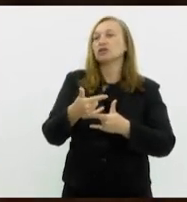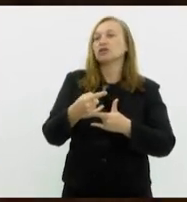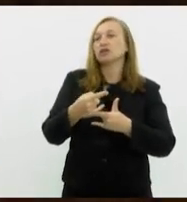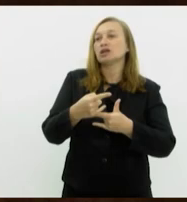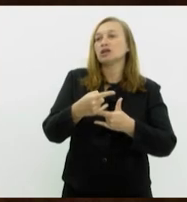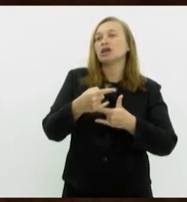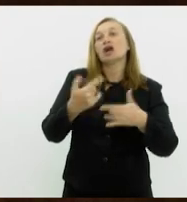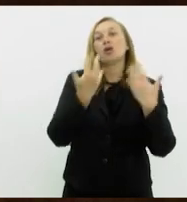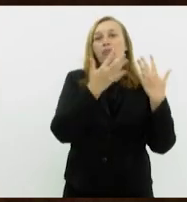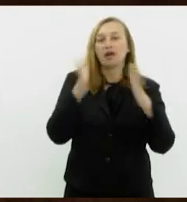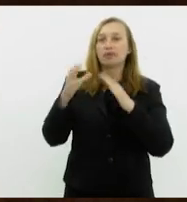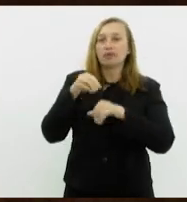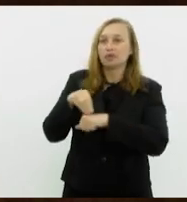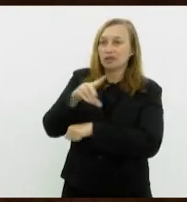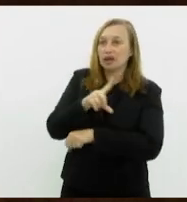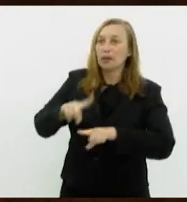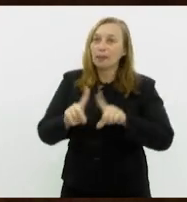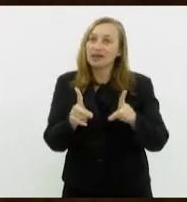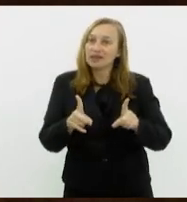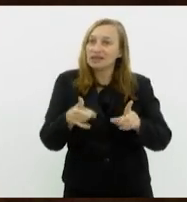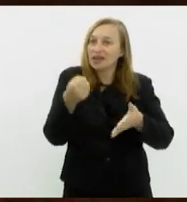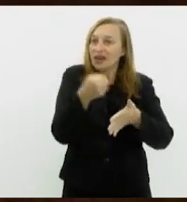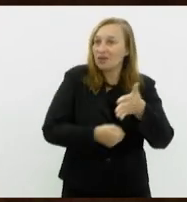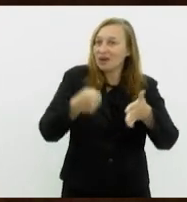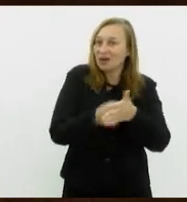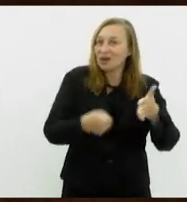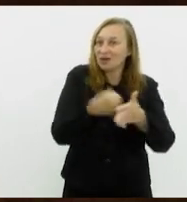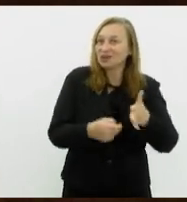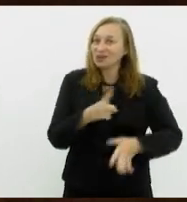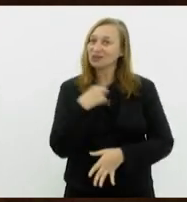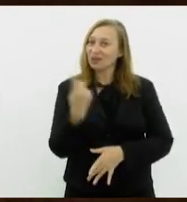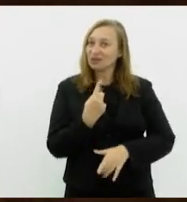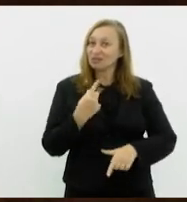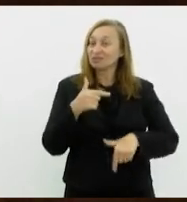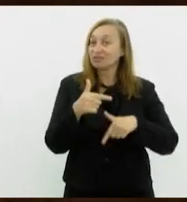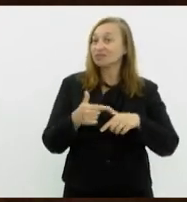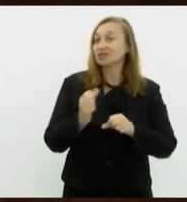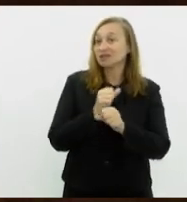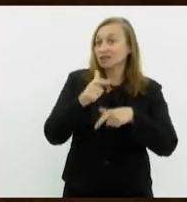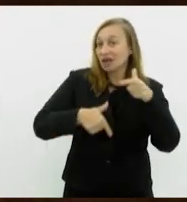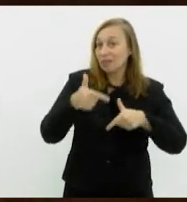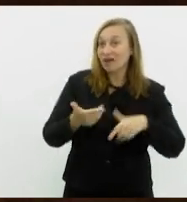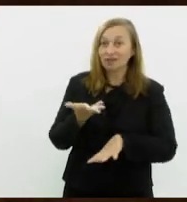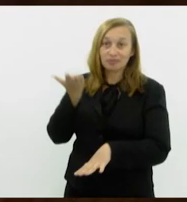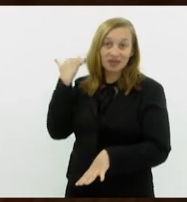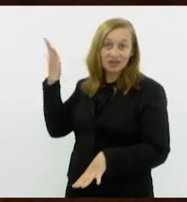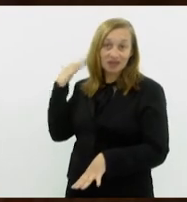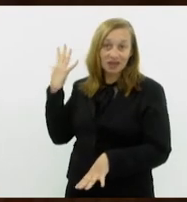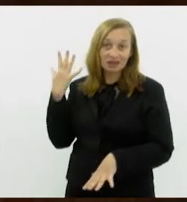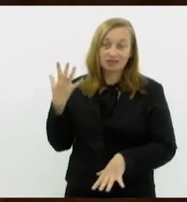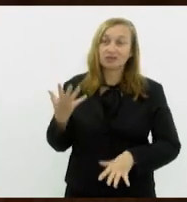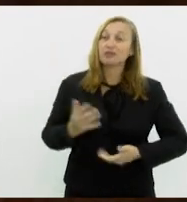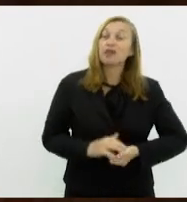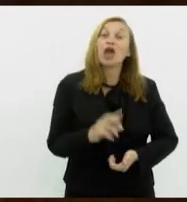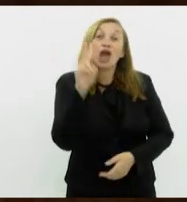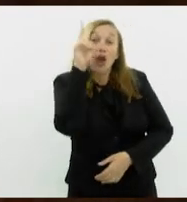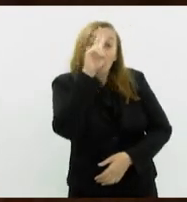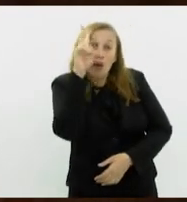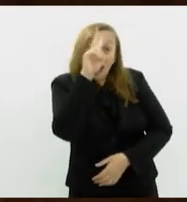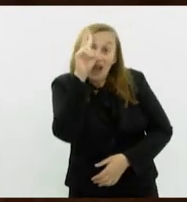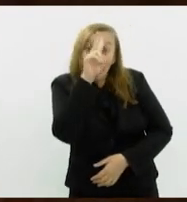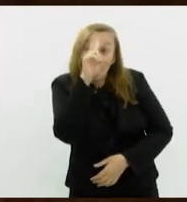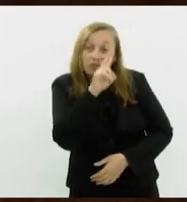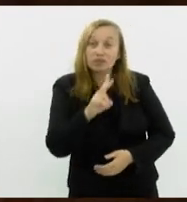indicação, mas dizer que é uma luta nossa desde o mandato passado, a questão da integralidade e da paridade. E eu me lembro que quando